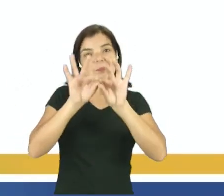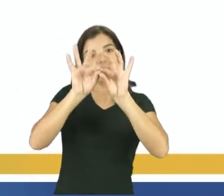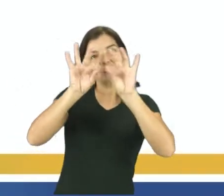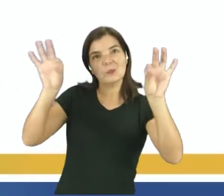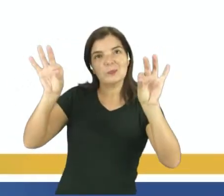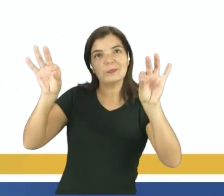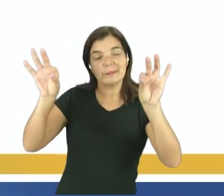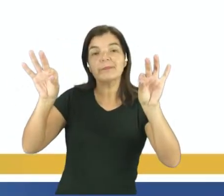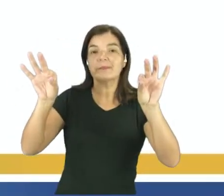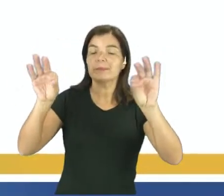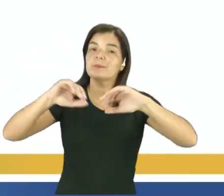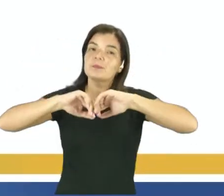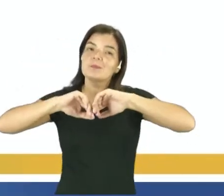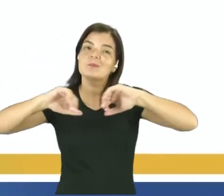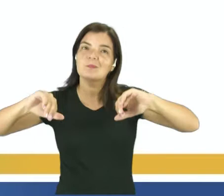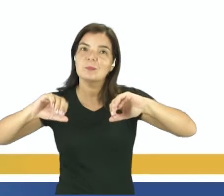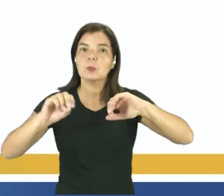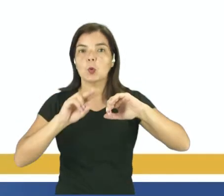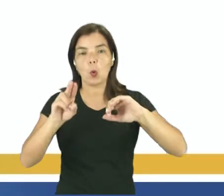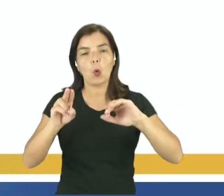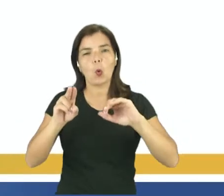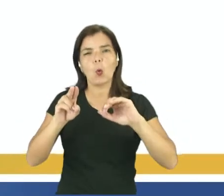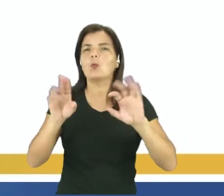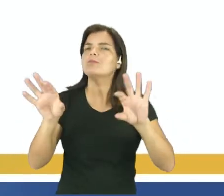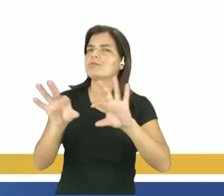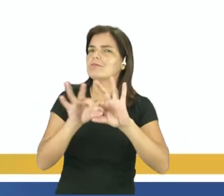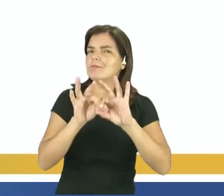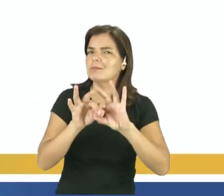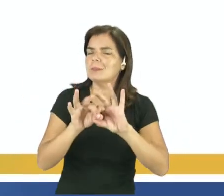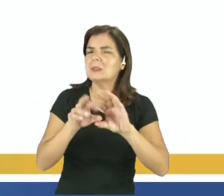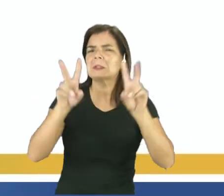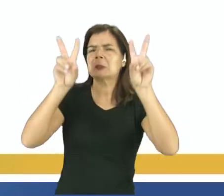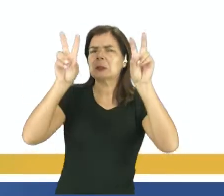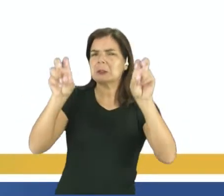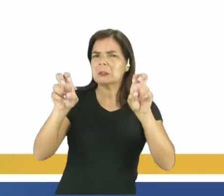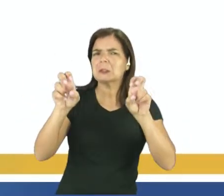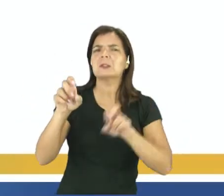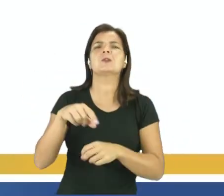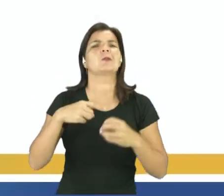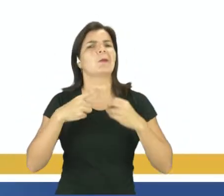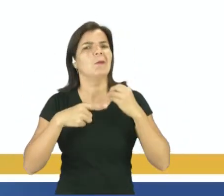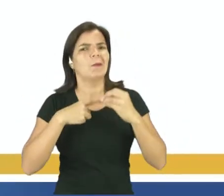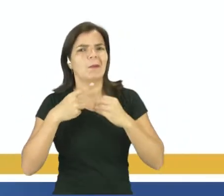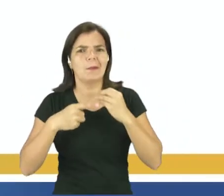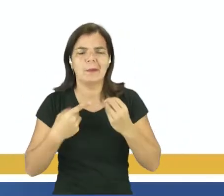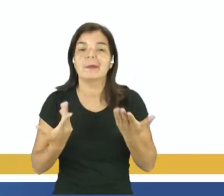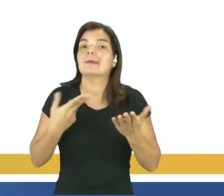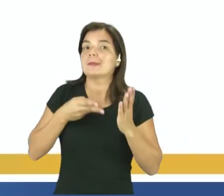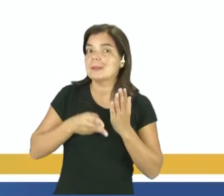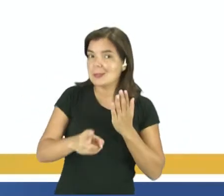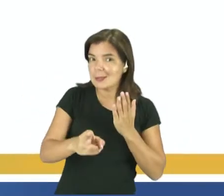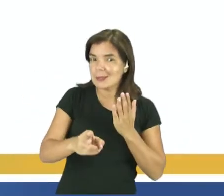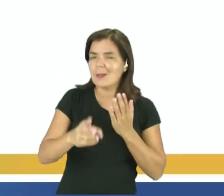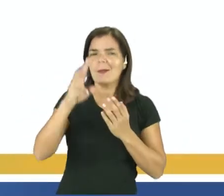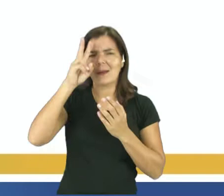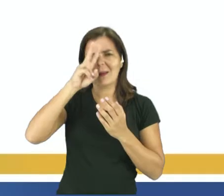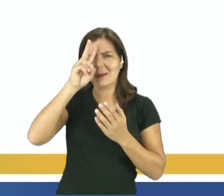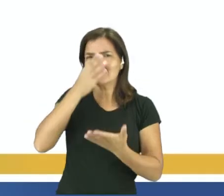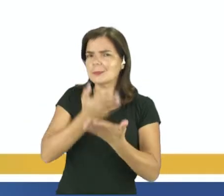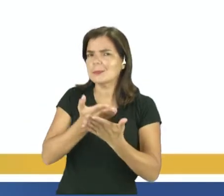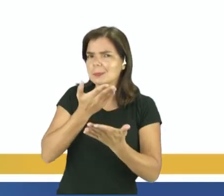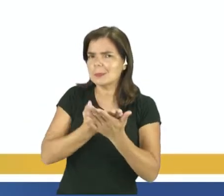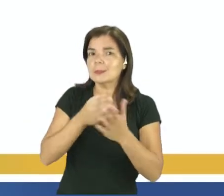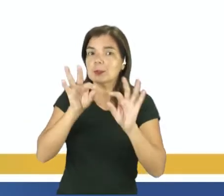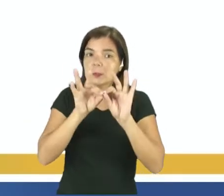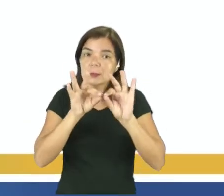paralelas intersectadas por uma transversal. Professor, que título maluco! Mas, gente, nós vamos continuar naquela linha de estudo